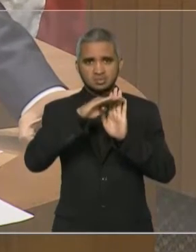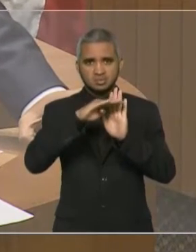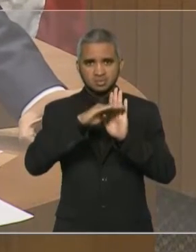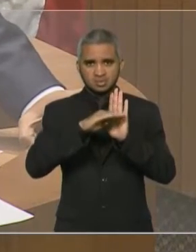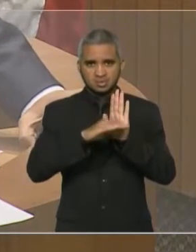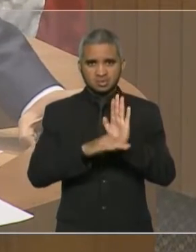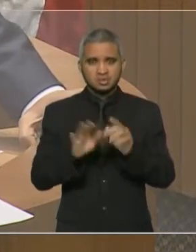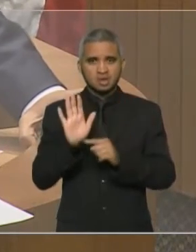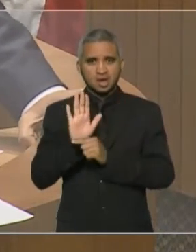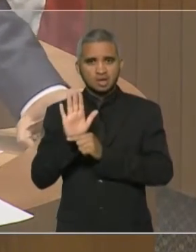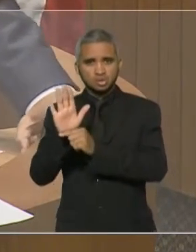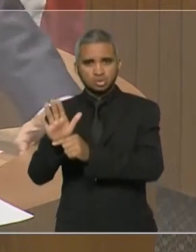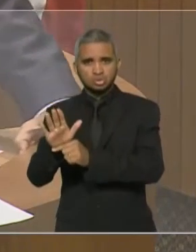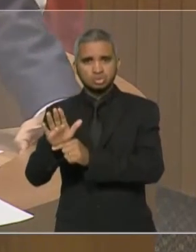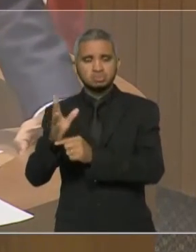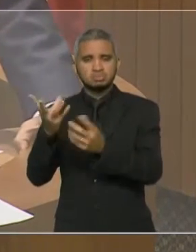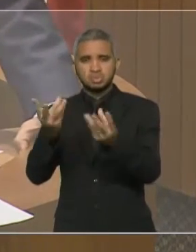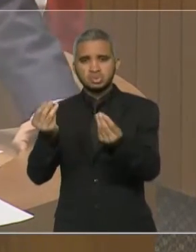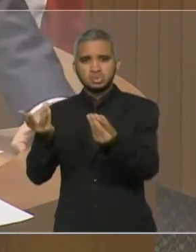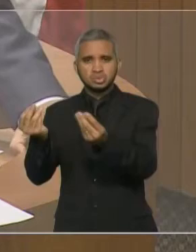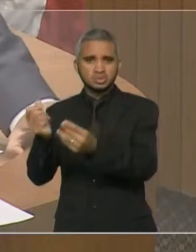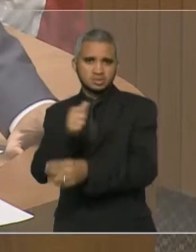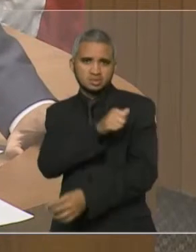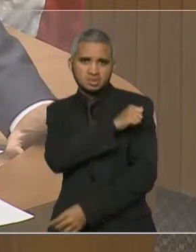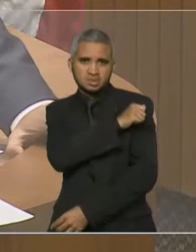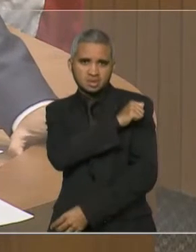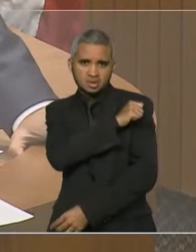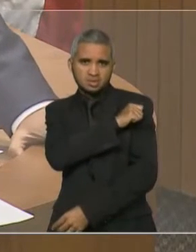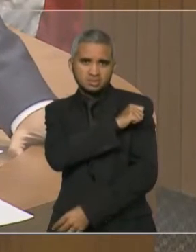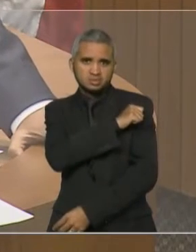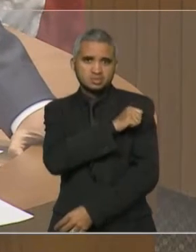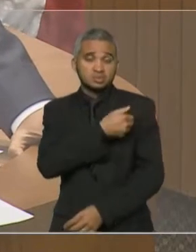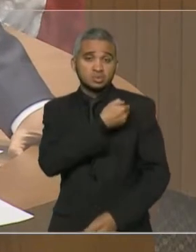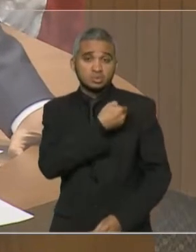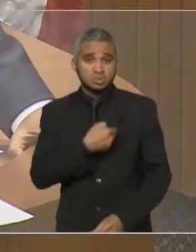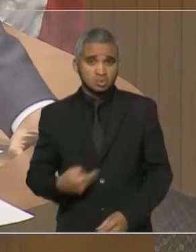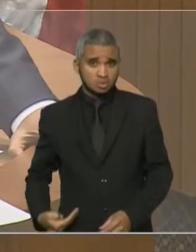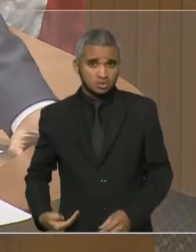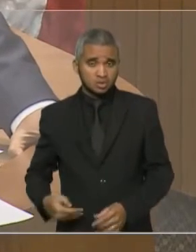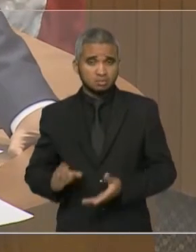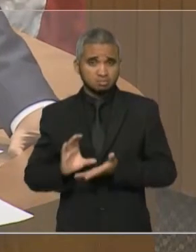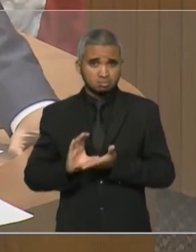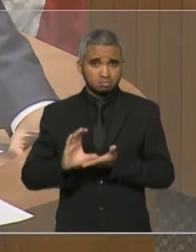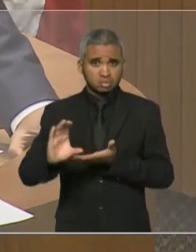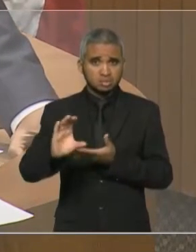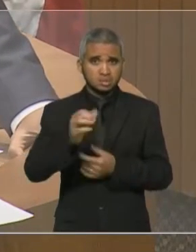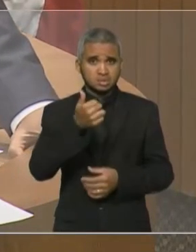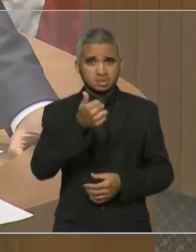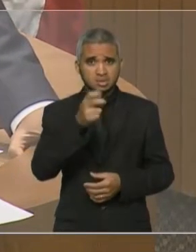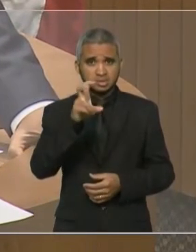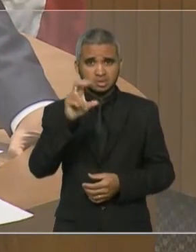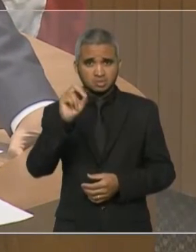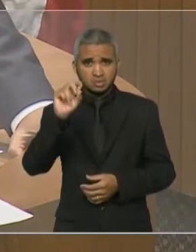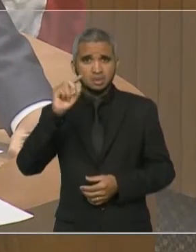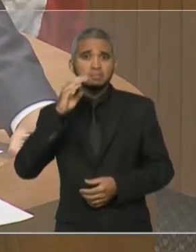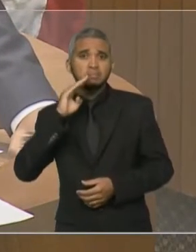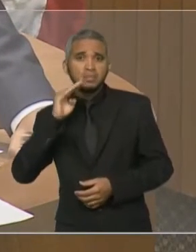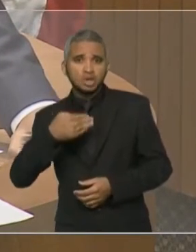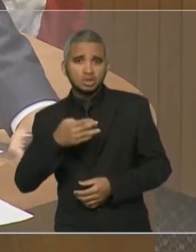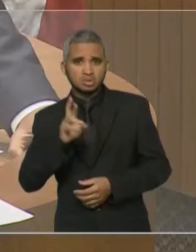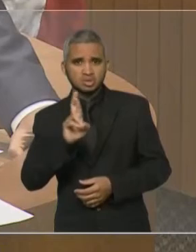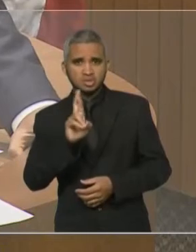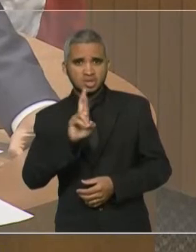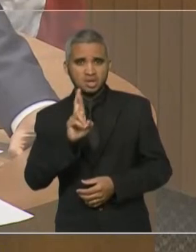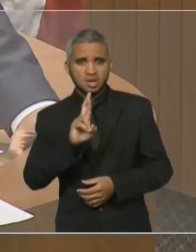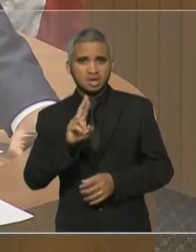O governo fez um investimento de cerca de 150 milhões de reais no programa Bolsa Escola